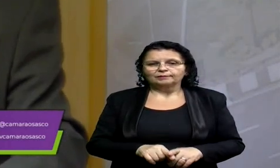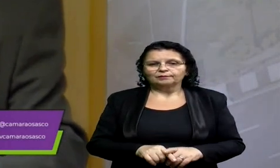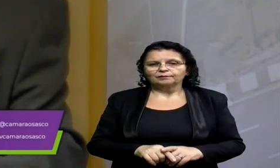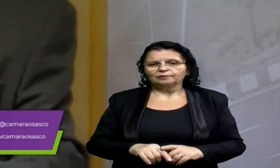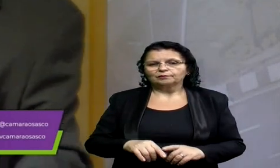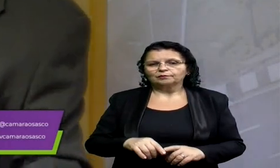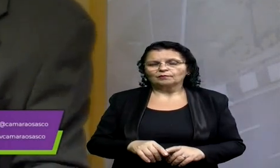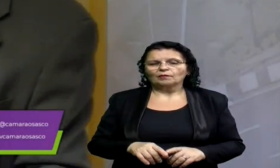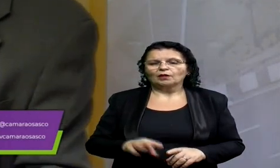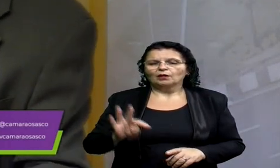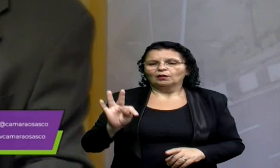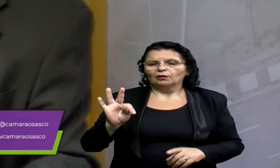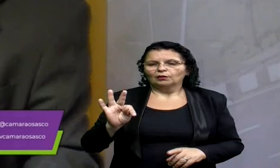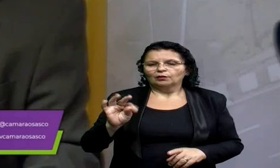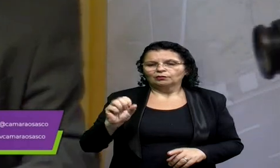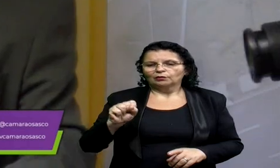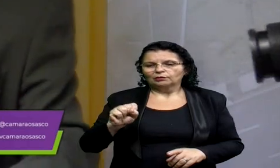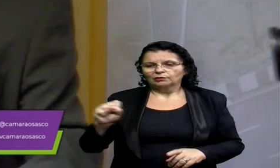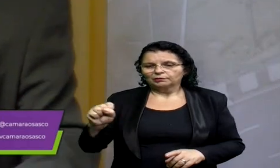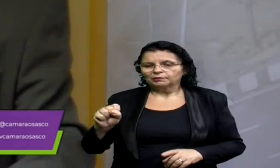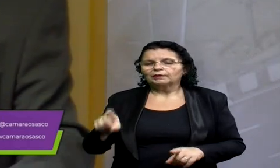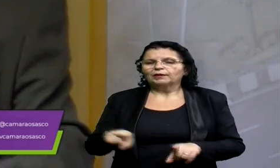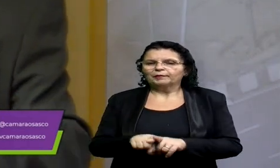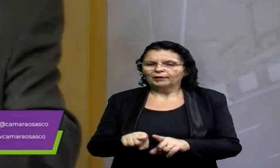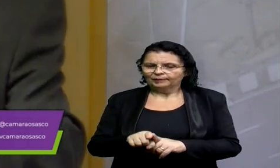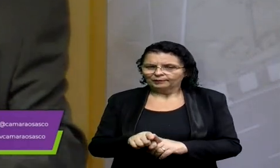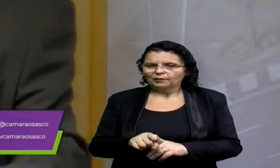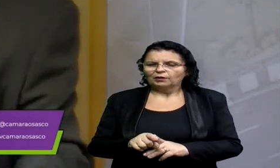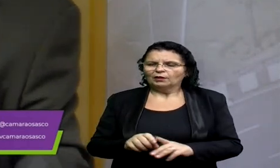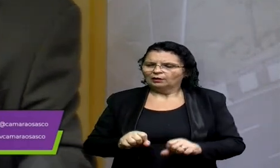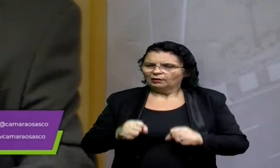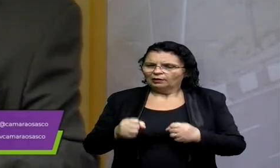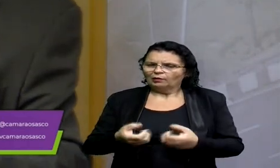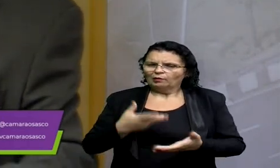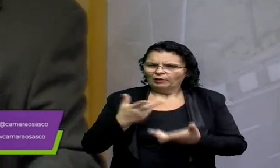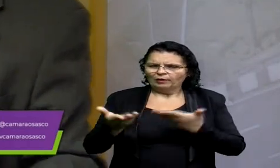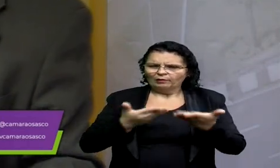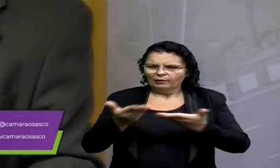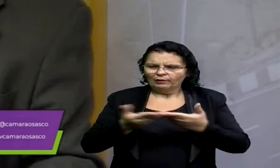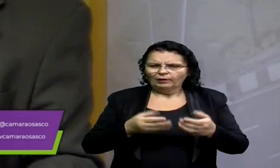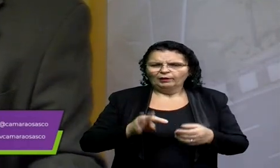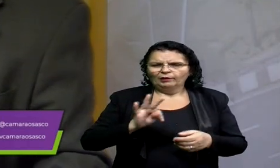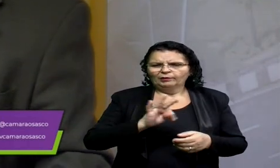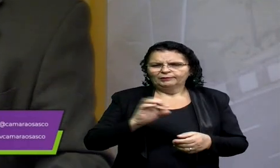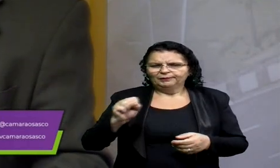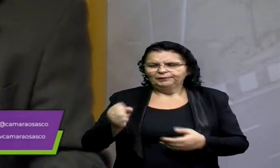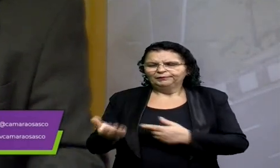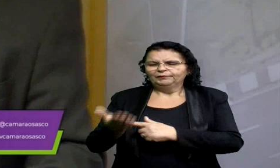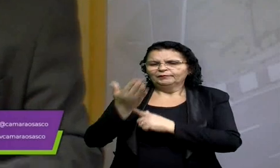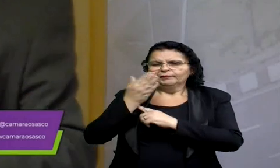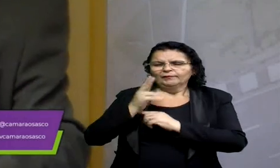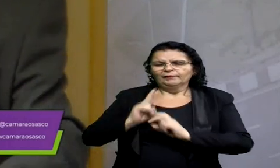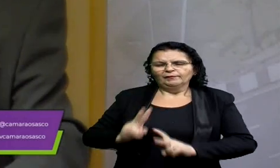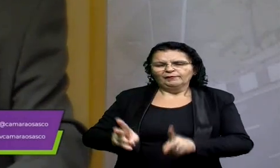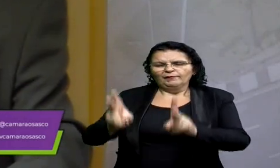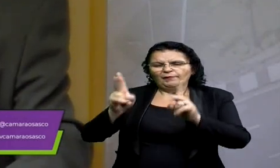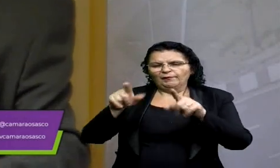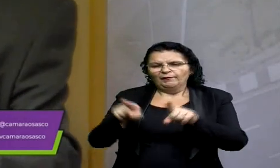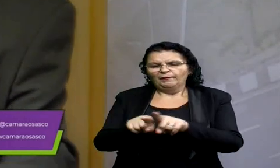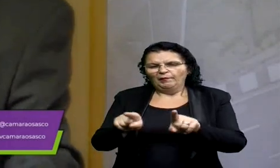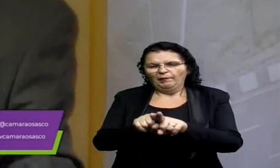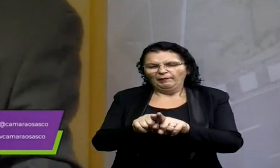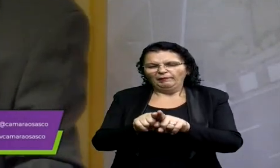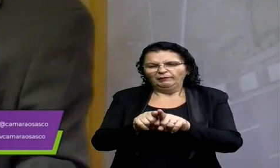muito e o tos também o tos nosso secretário adjunto que eu às vezes falo com o Cláudio Piter Mas normalmente com o tosse também tem me ajudado bastante e